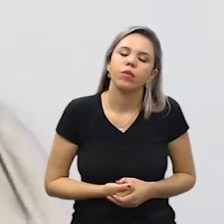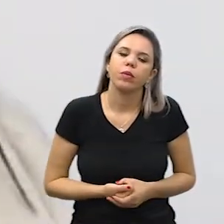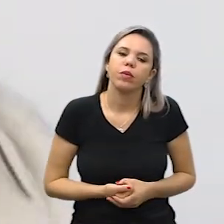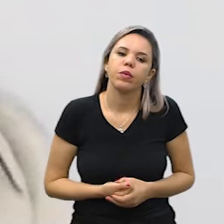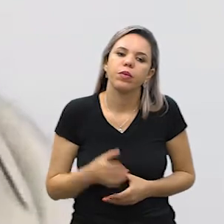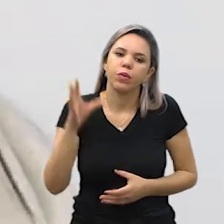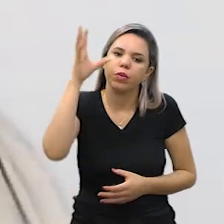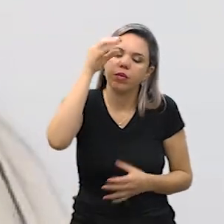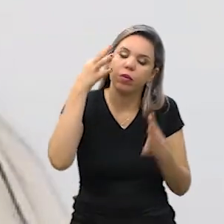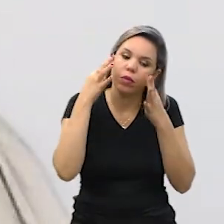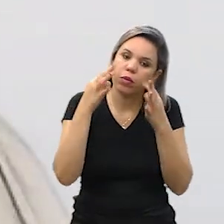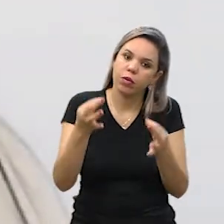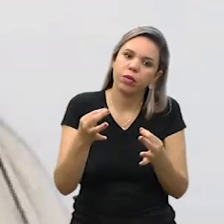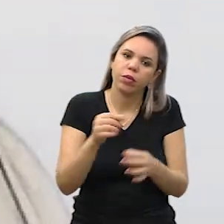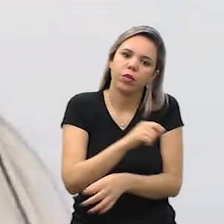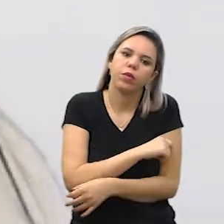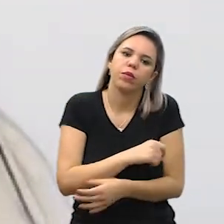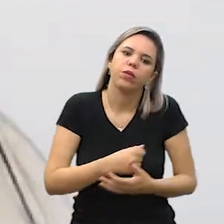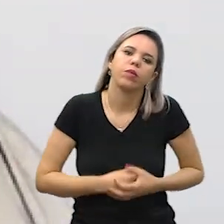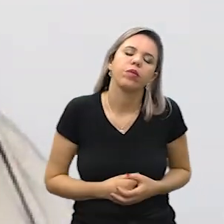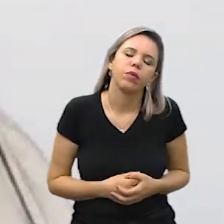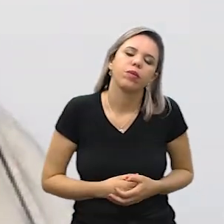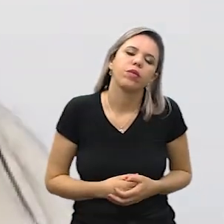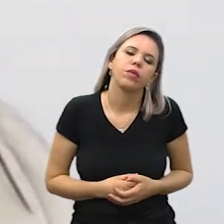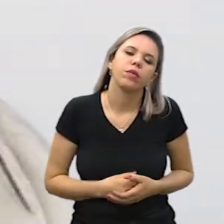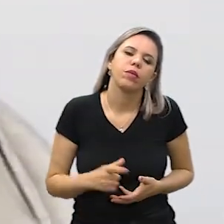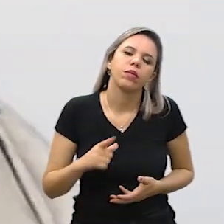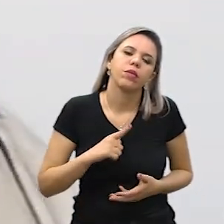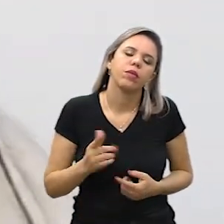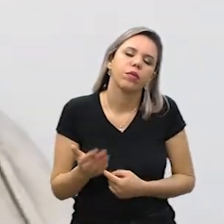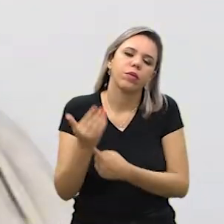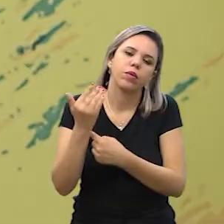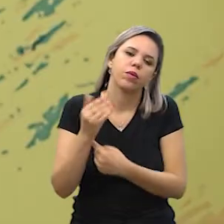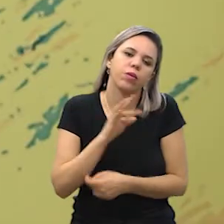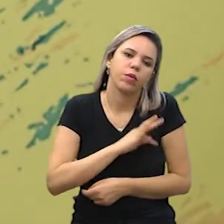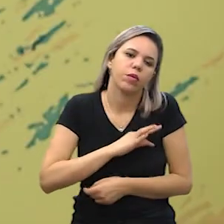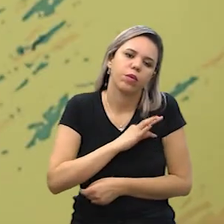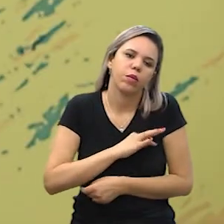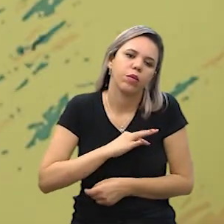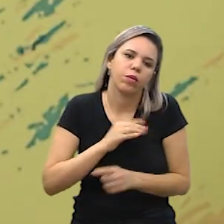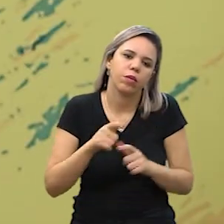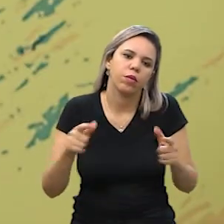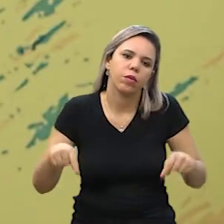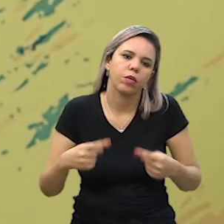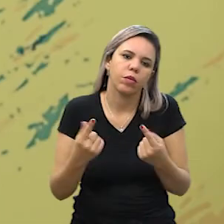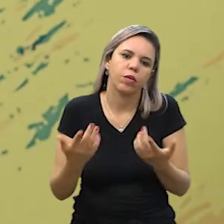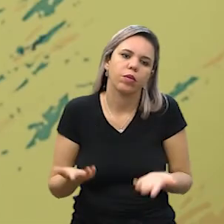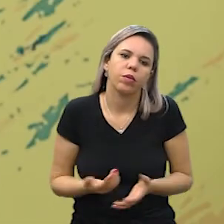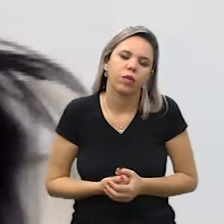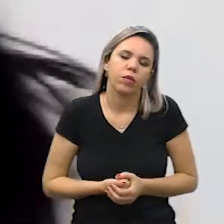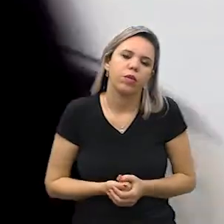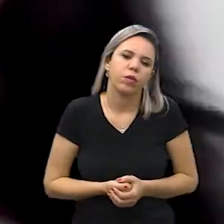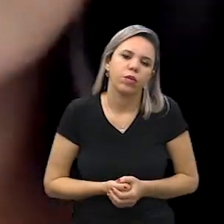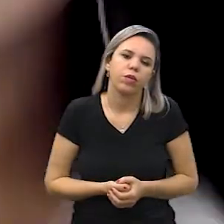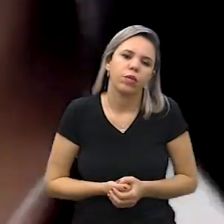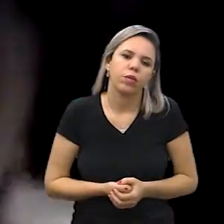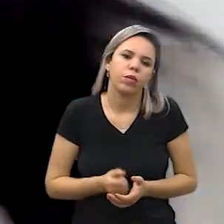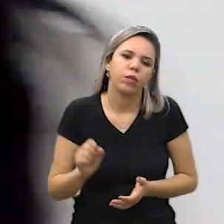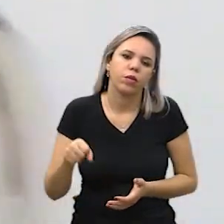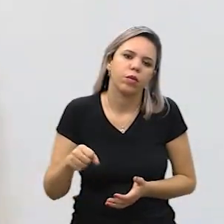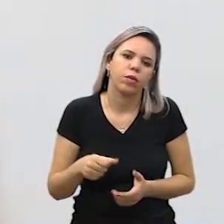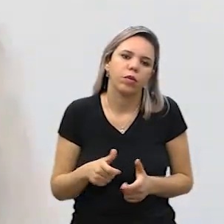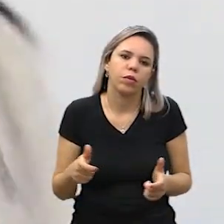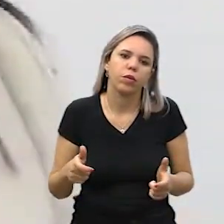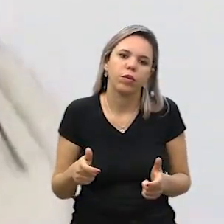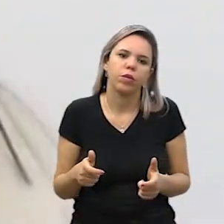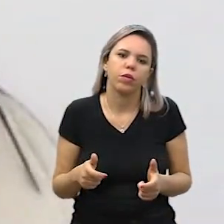poder prender a atenção dos meus pequenos? Né? Existem técnicas, inclusive, de PNL. É um grande desafio, né, Viviane? Sim, um grande